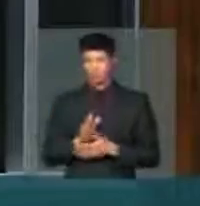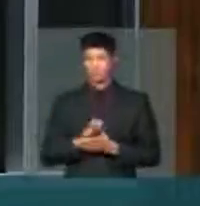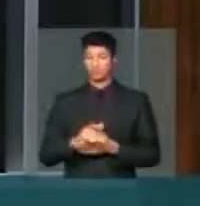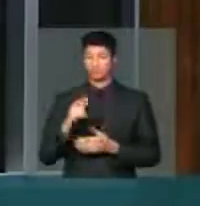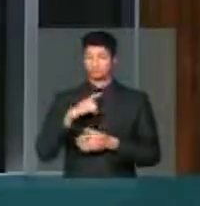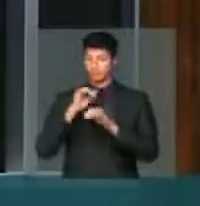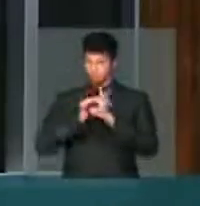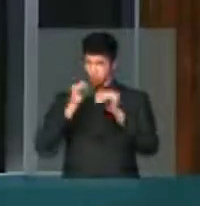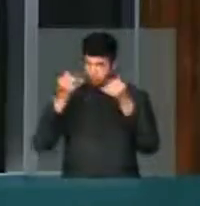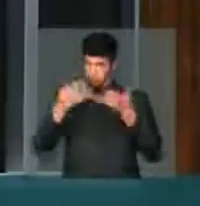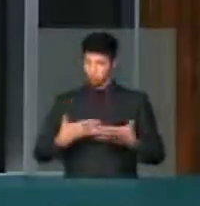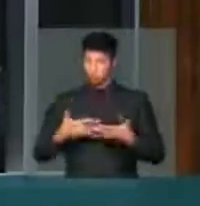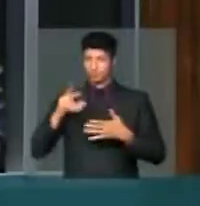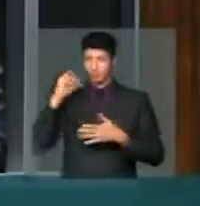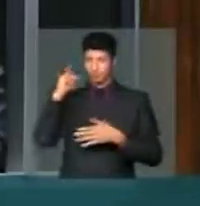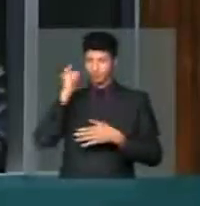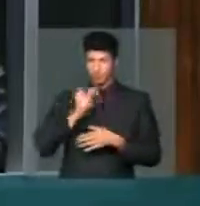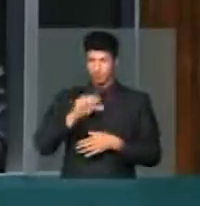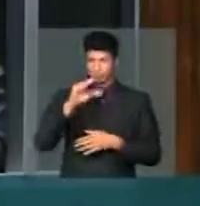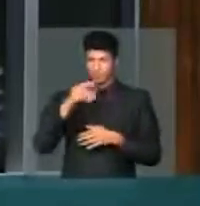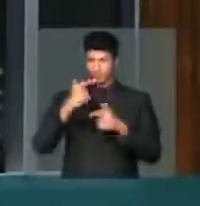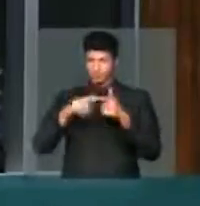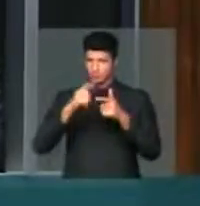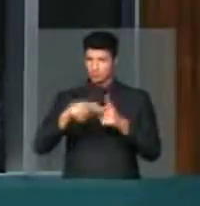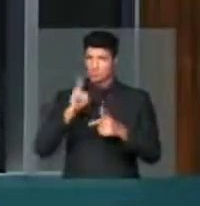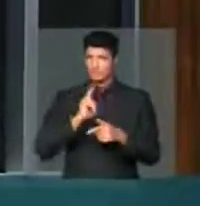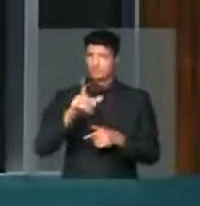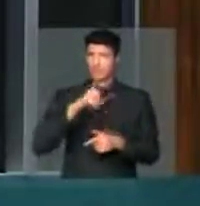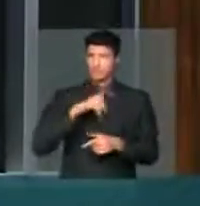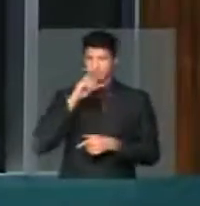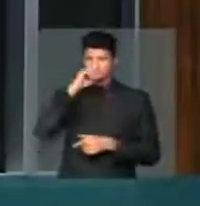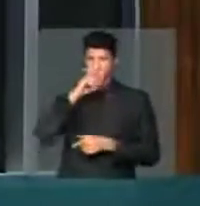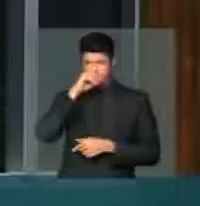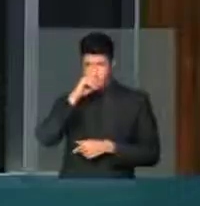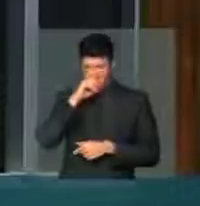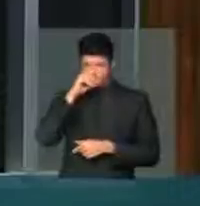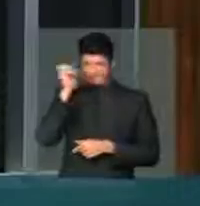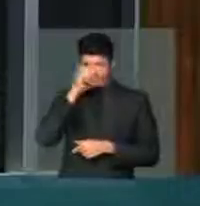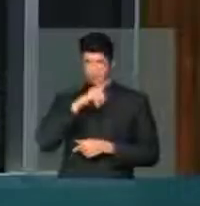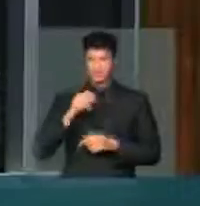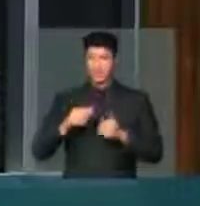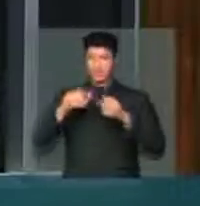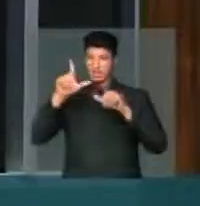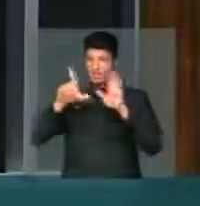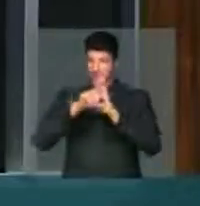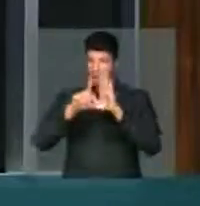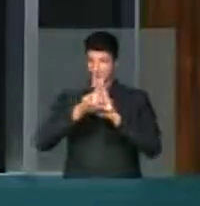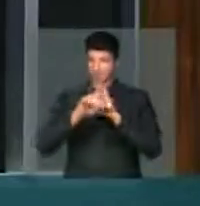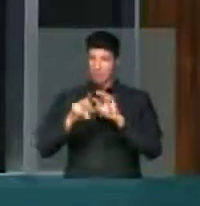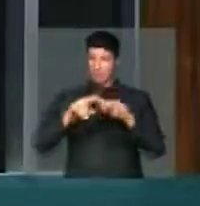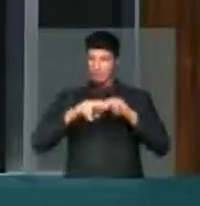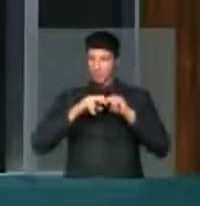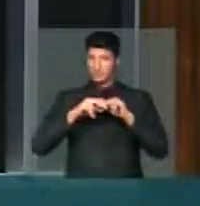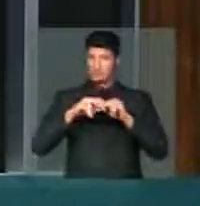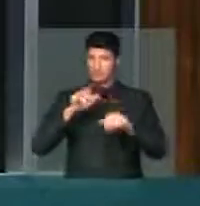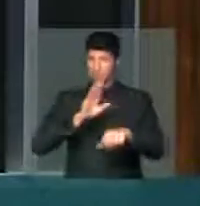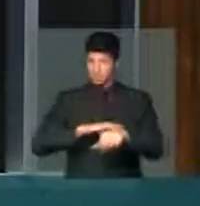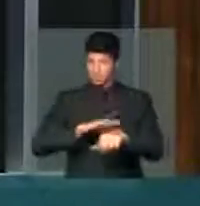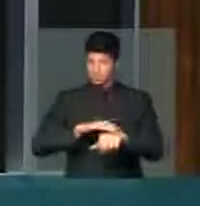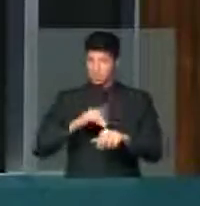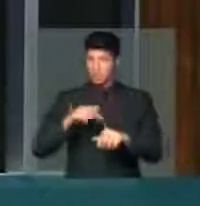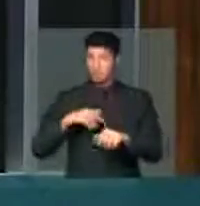que diz: em época de crise, sempre há um risco muito grande em legislar-se, porque nessas